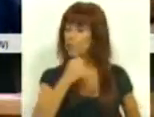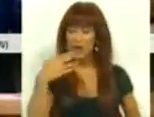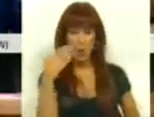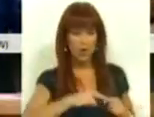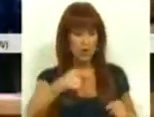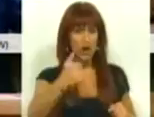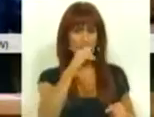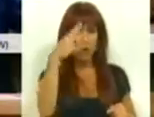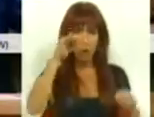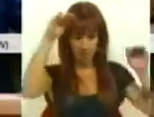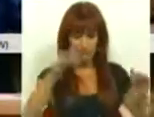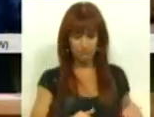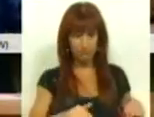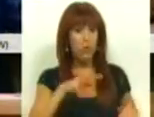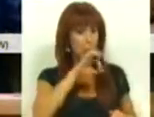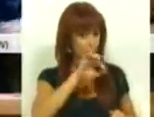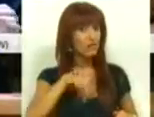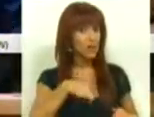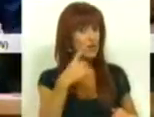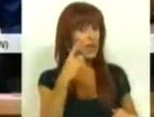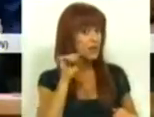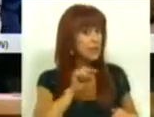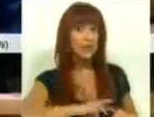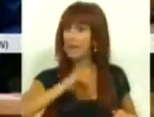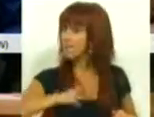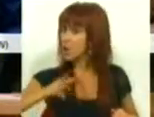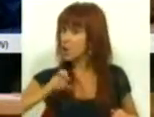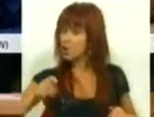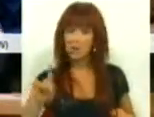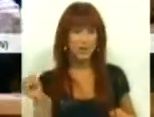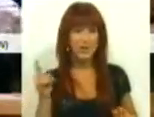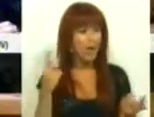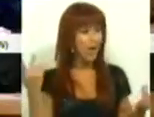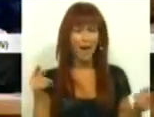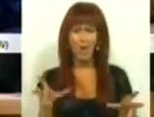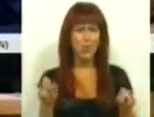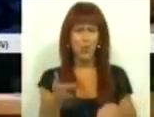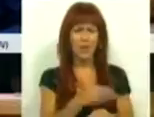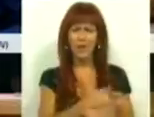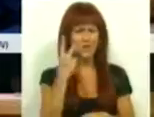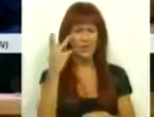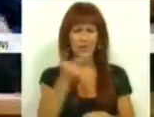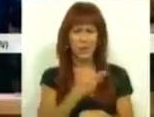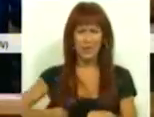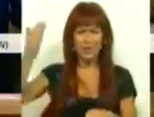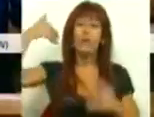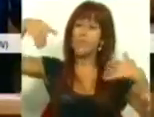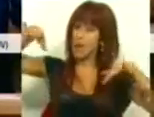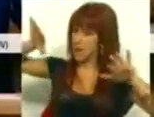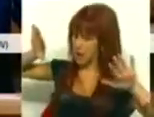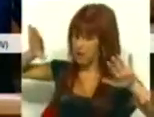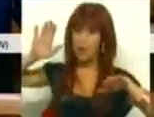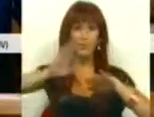para 2012 de 8,6 mil milhões de euros não encontra paralelo no passado. No